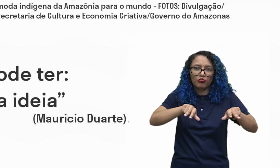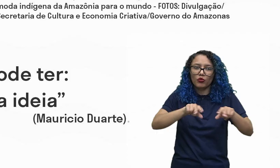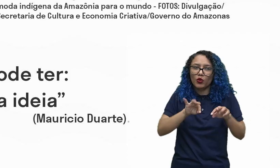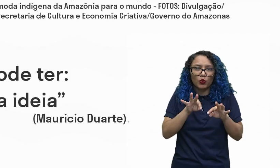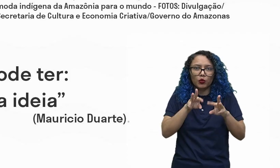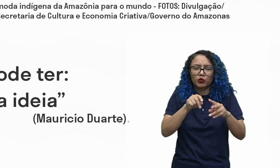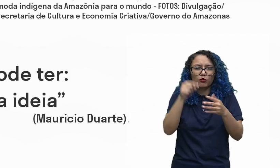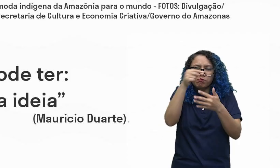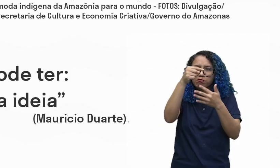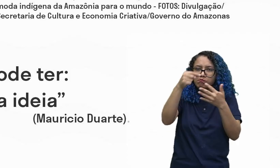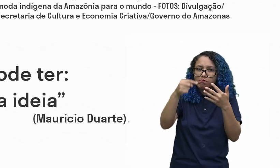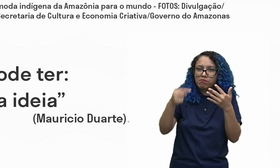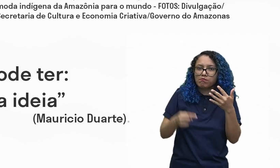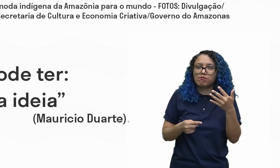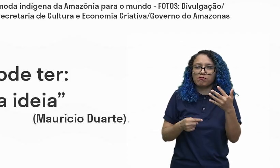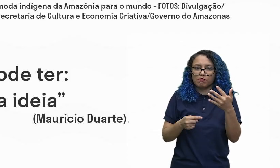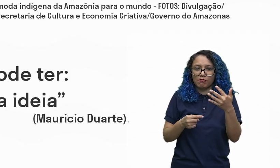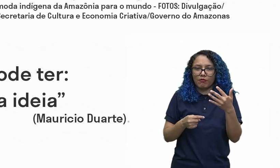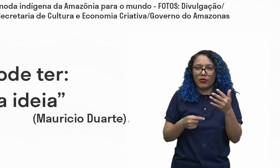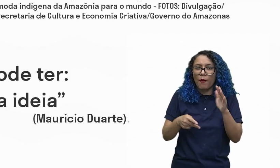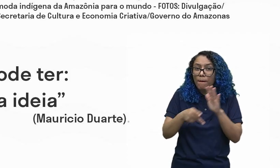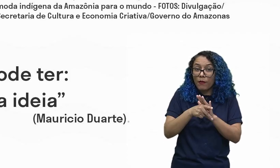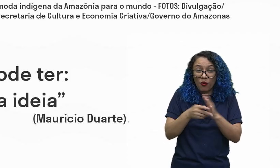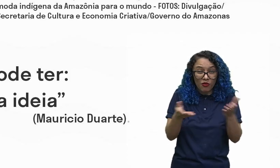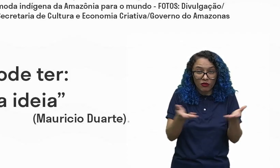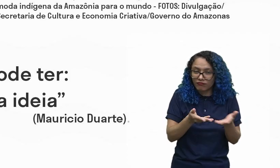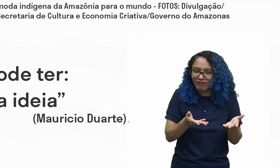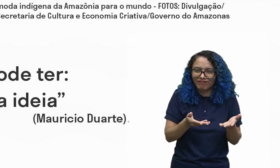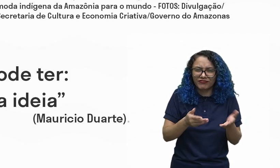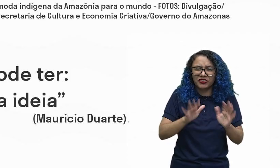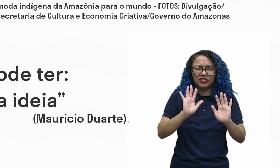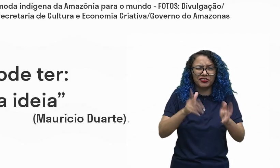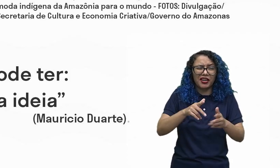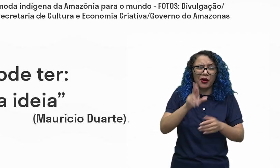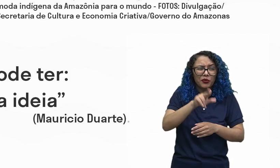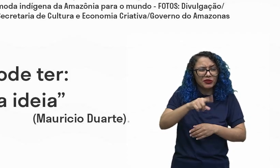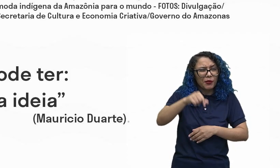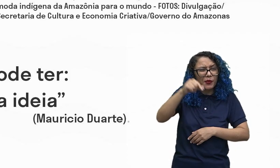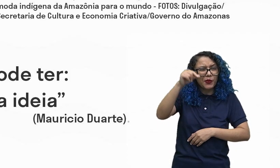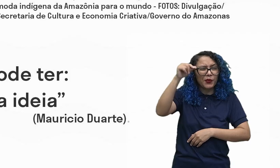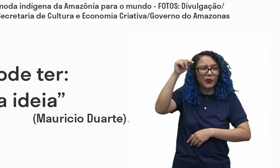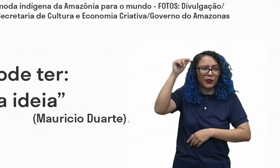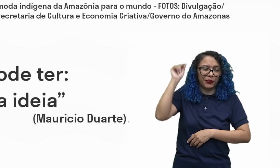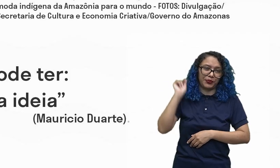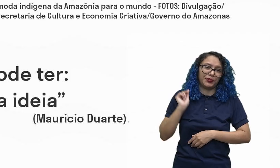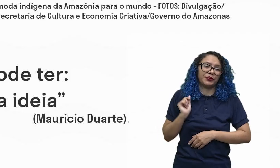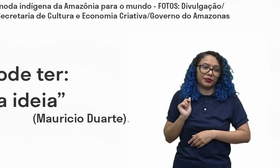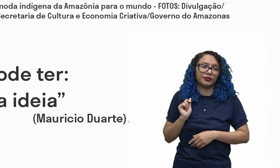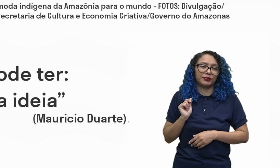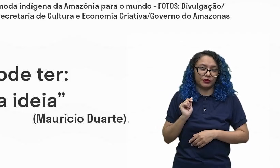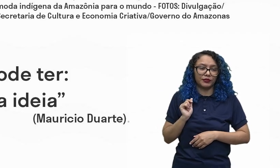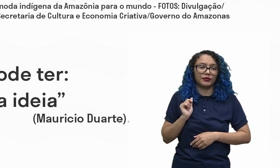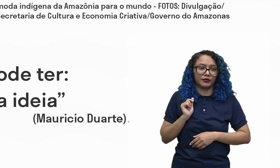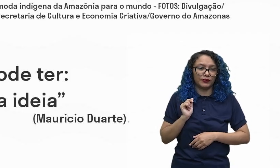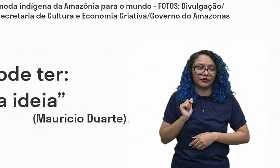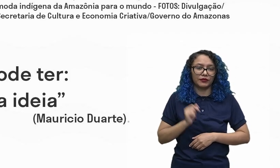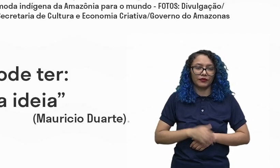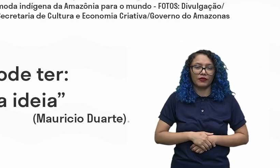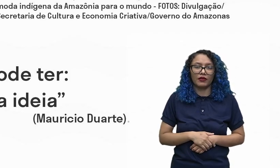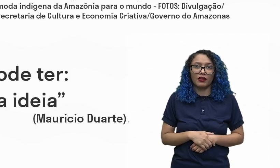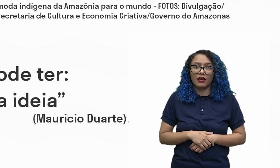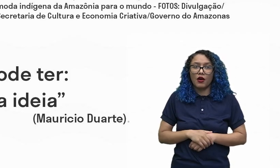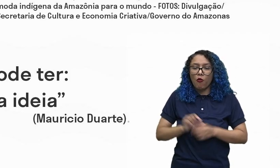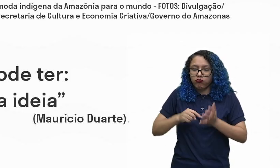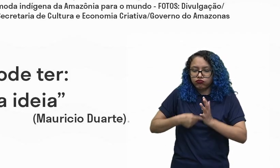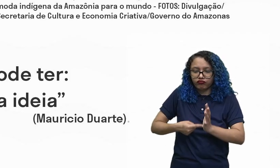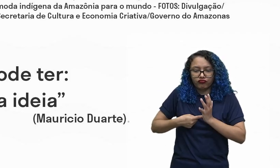ouro, tudo isso é algo que não é de agora, mas já é algo muito avançado